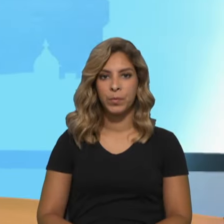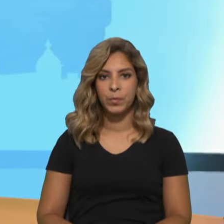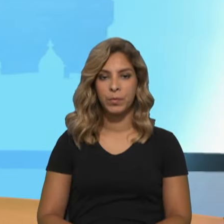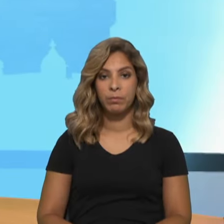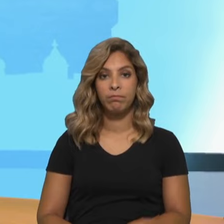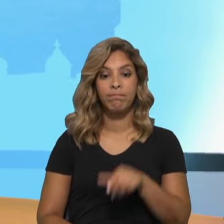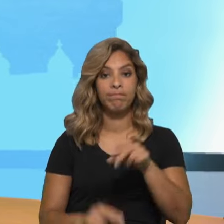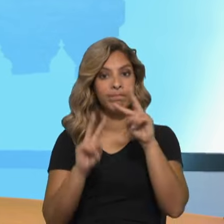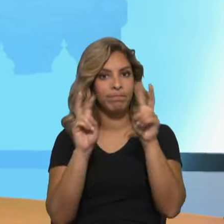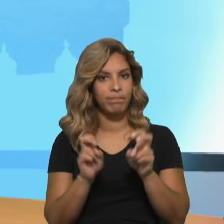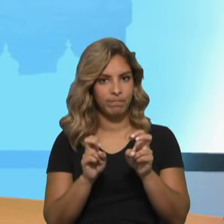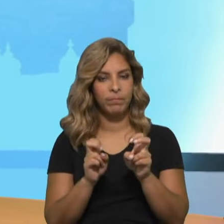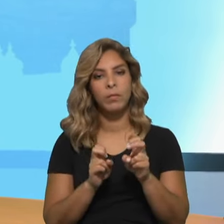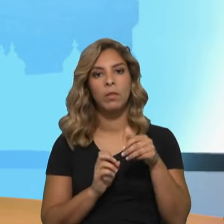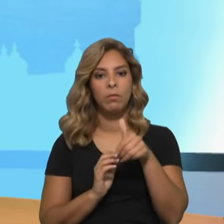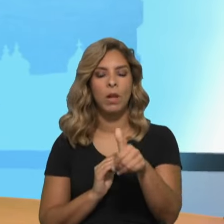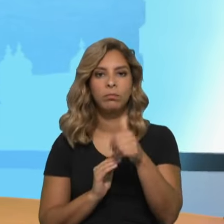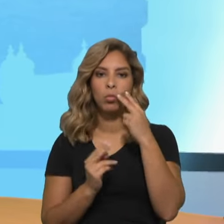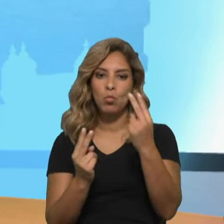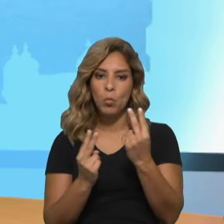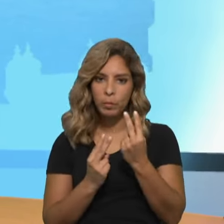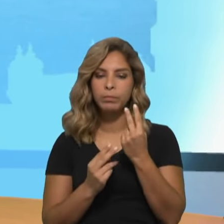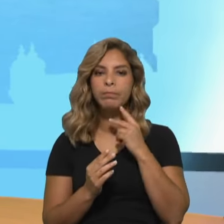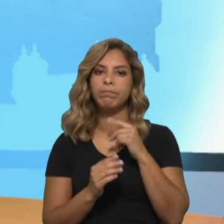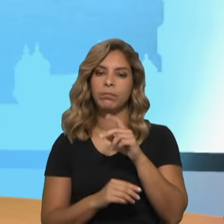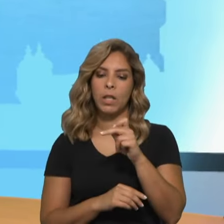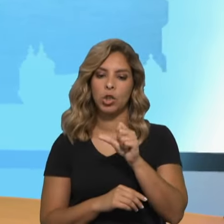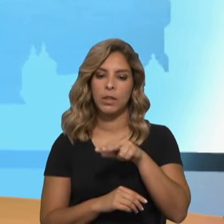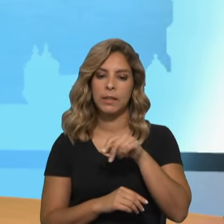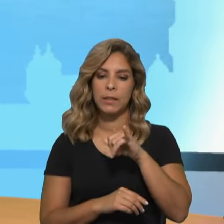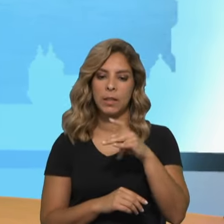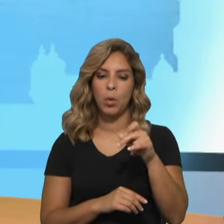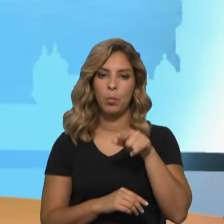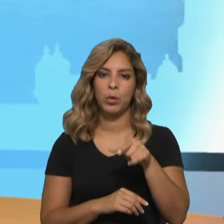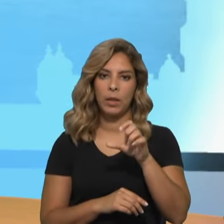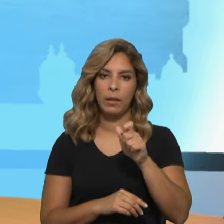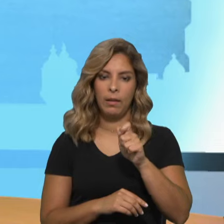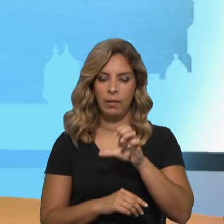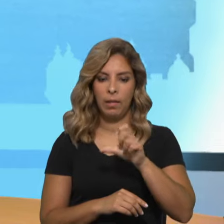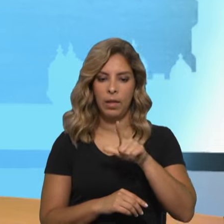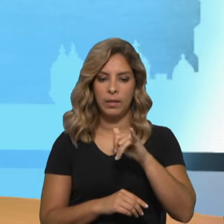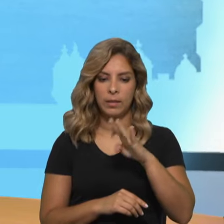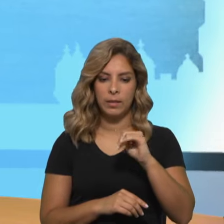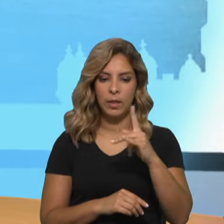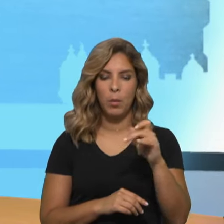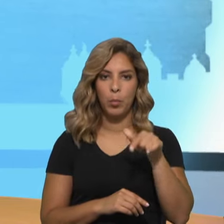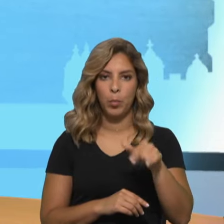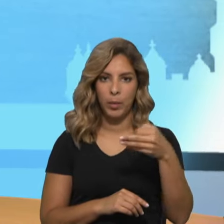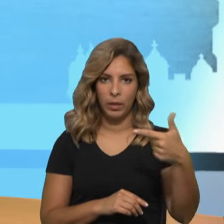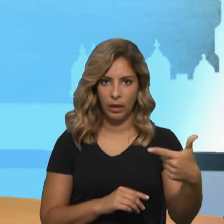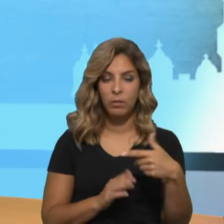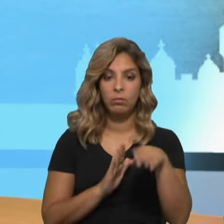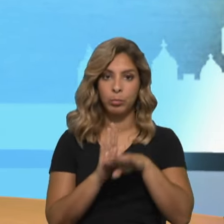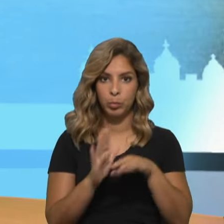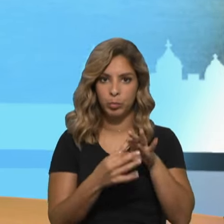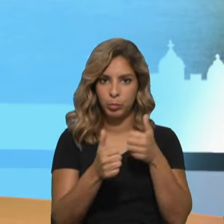Estes são temas que pode acompanhar em agencia pegia PPT agora olhamos a Cáritas e os jovens